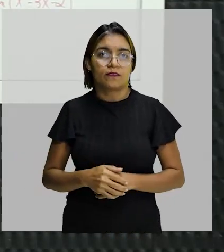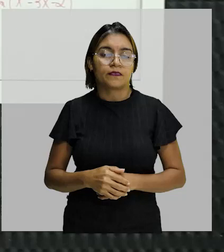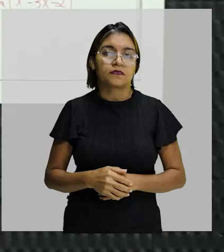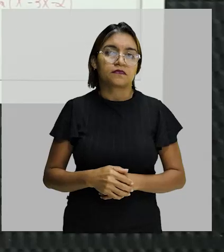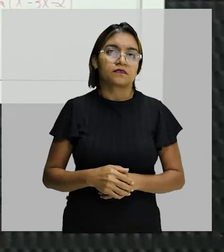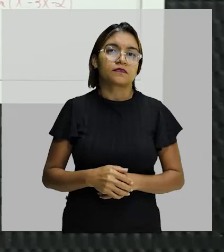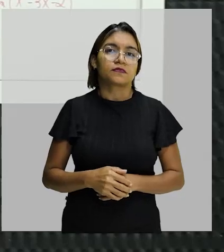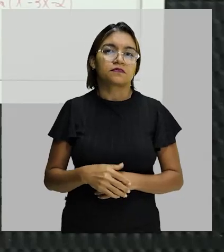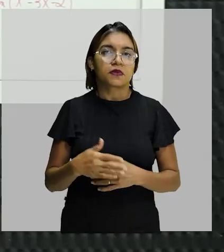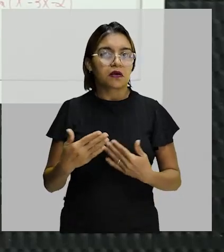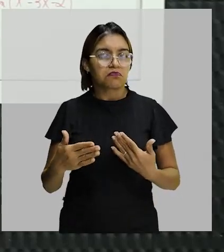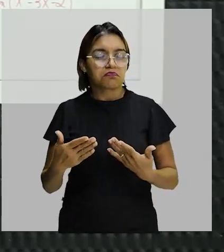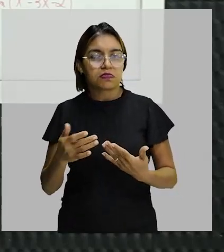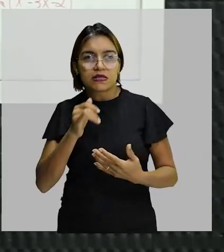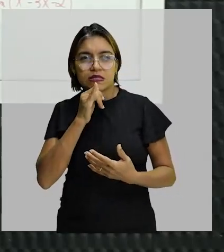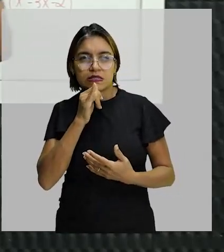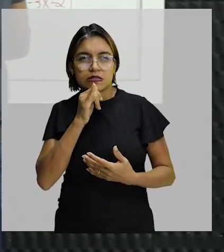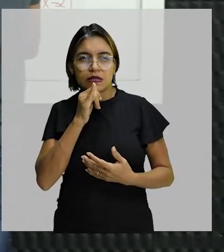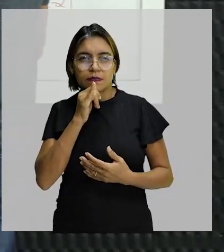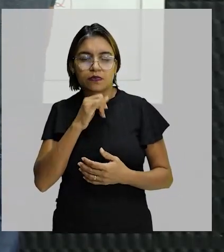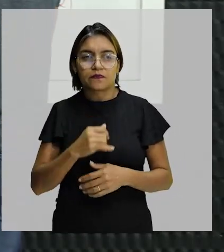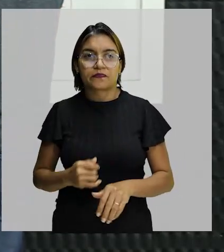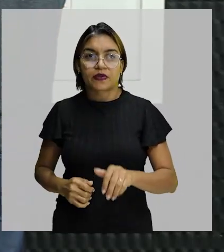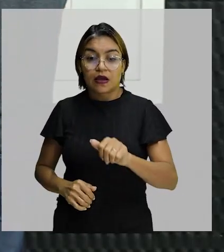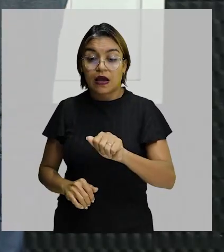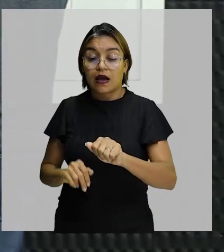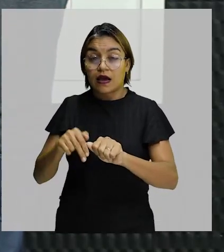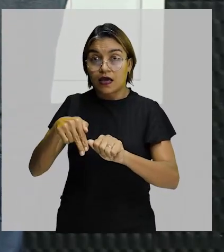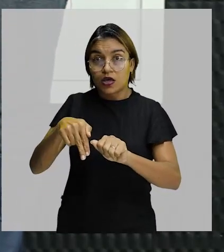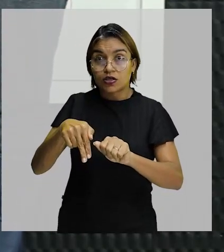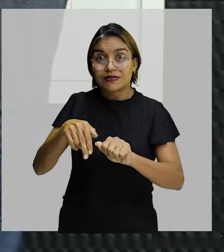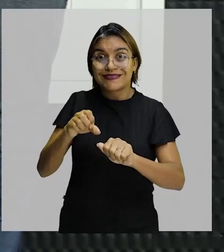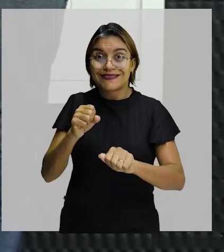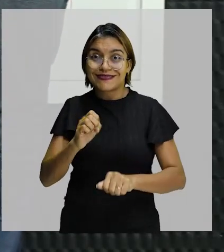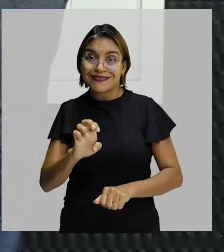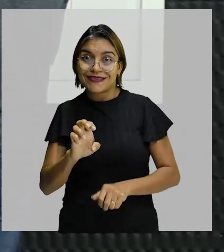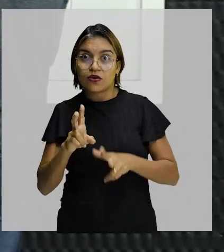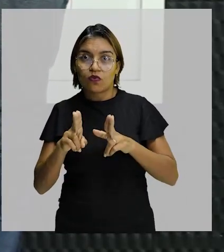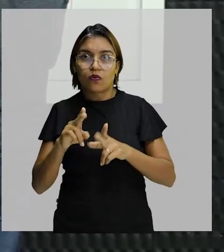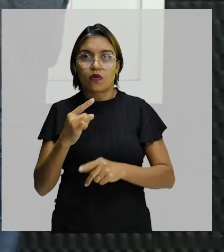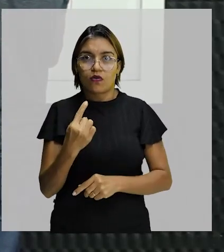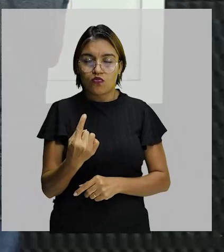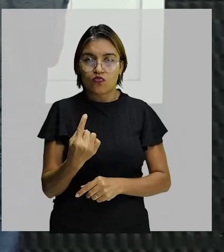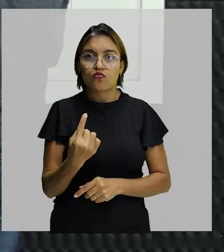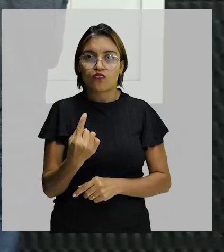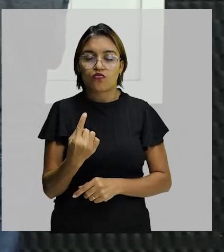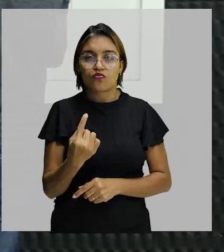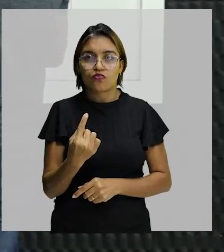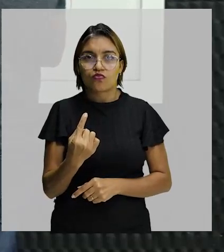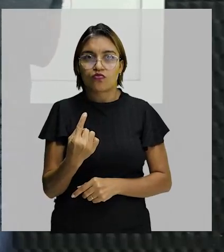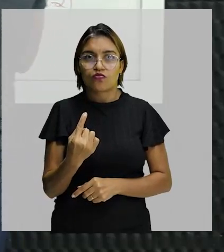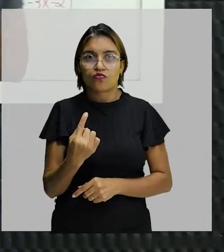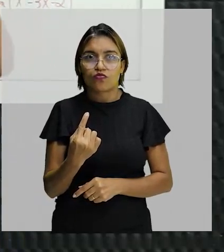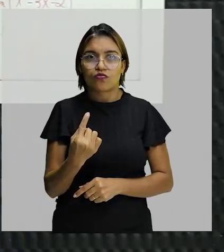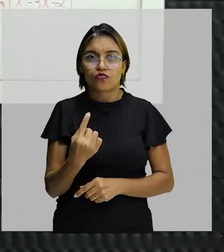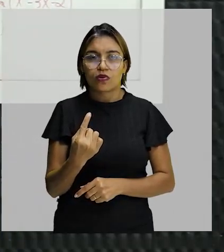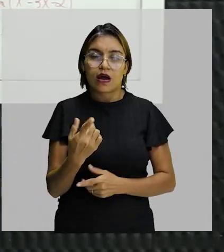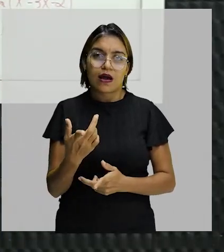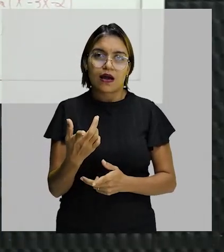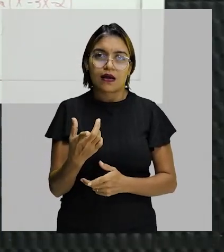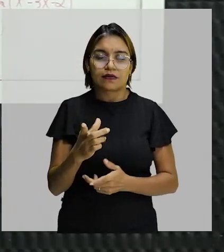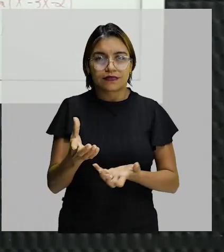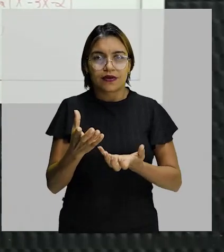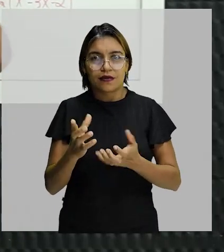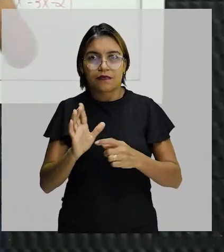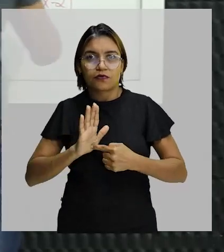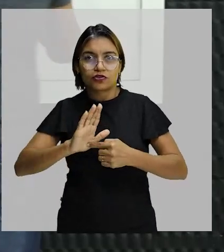ele seja, tá? Por exemplo, se esse AN for igual a 1. Se o SAN for igual a 1, aí ele quer a